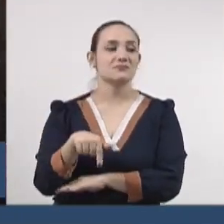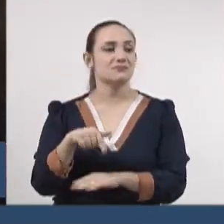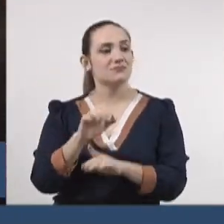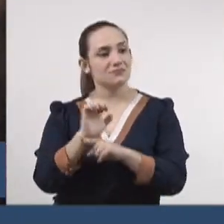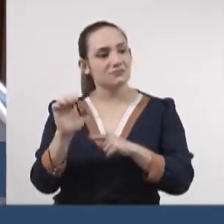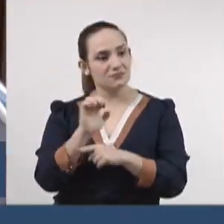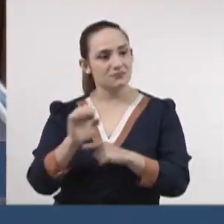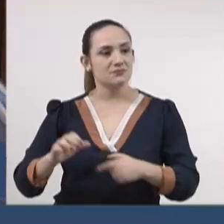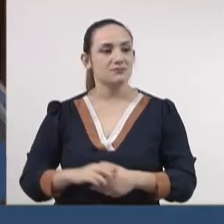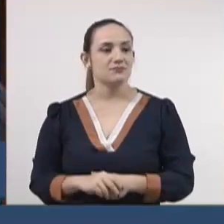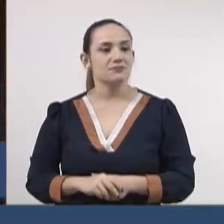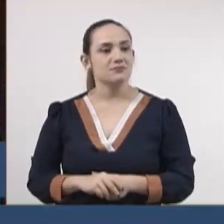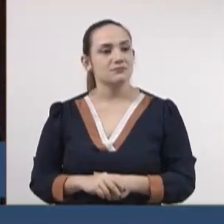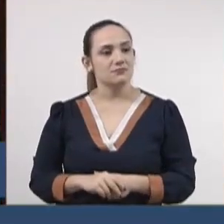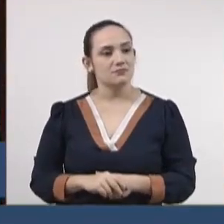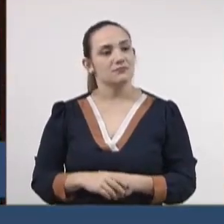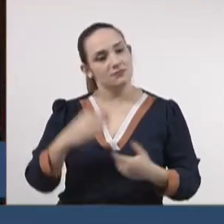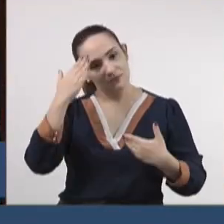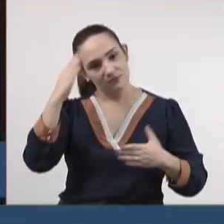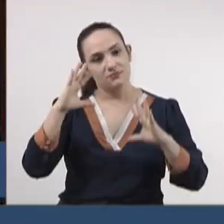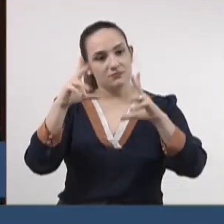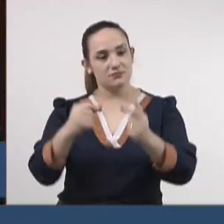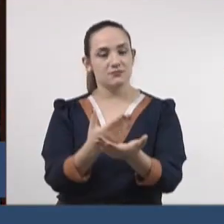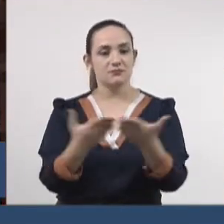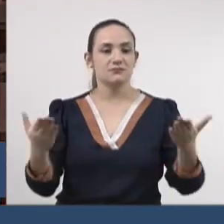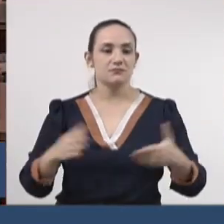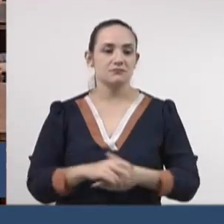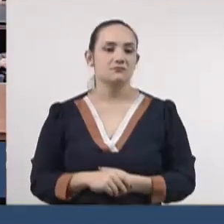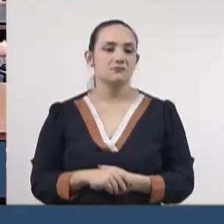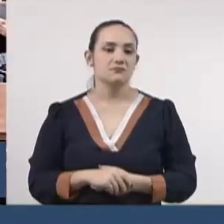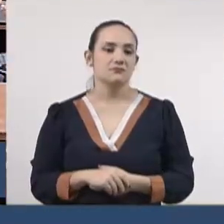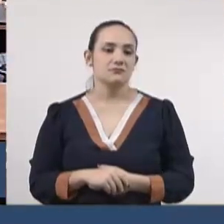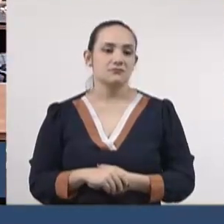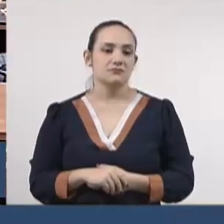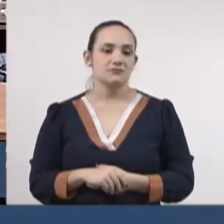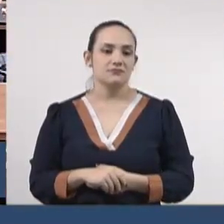nosso estado mais uma vez obrigado a todos